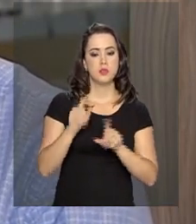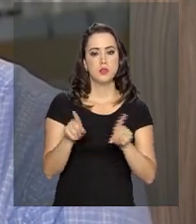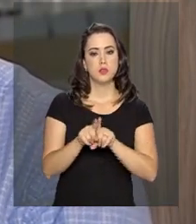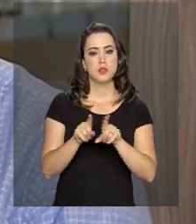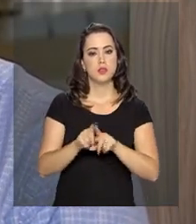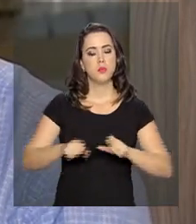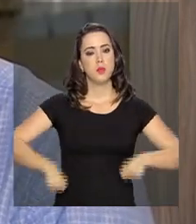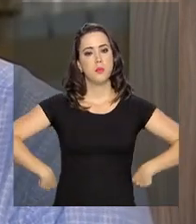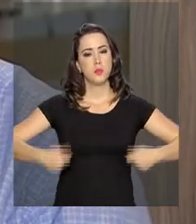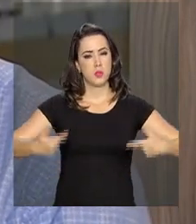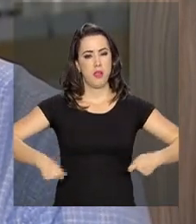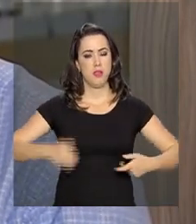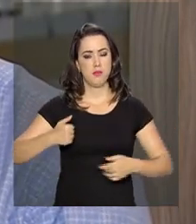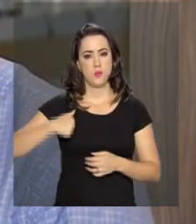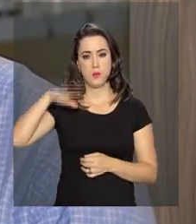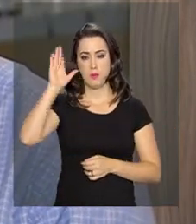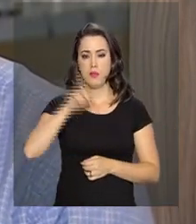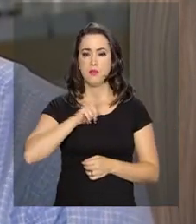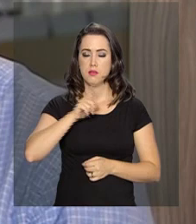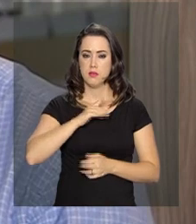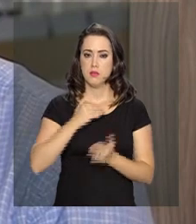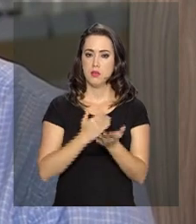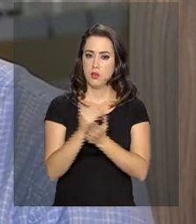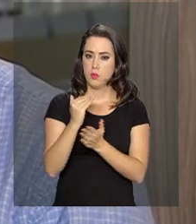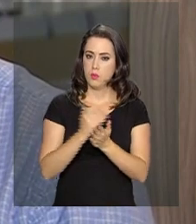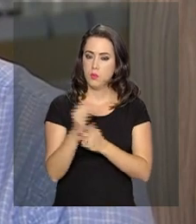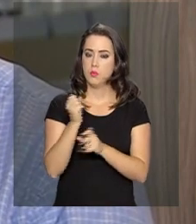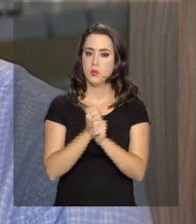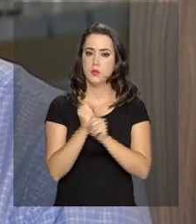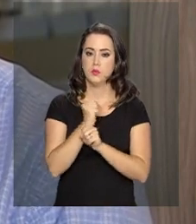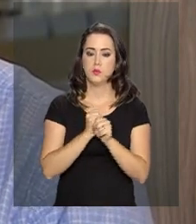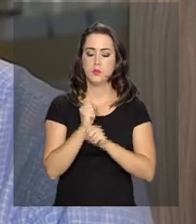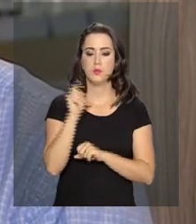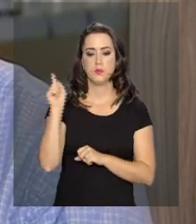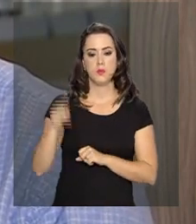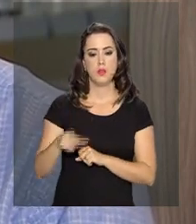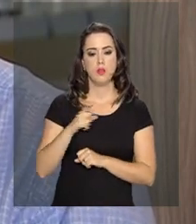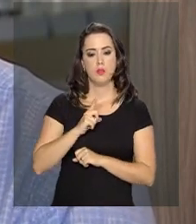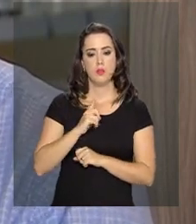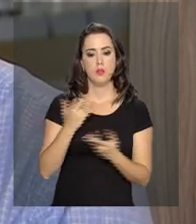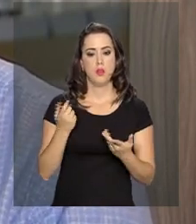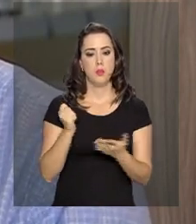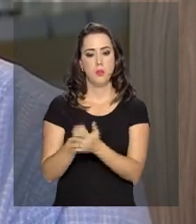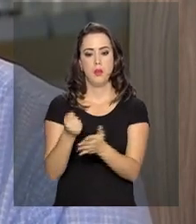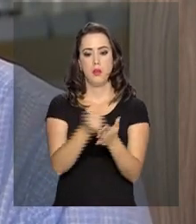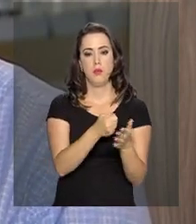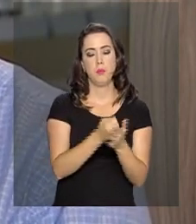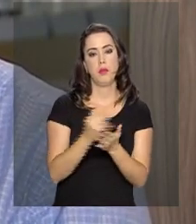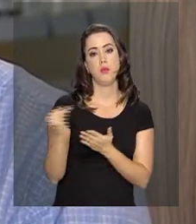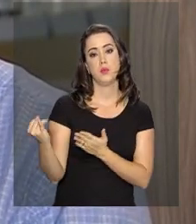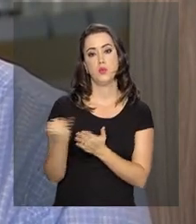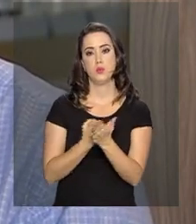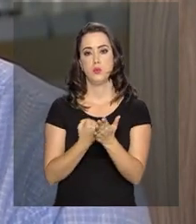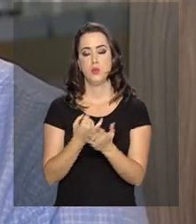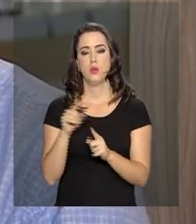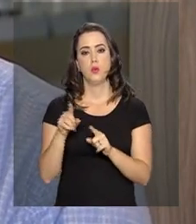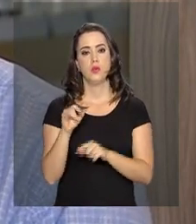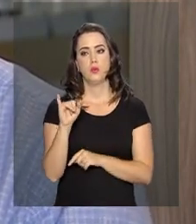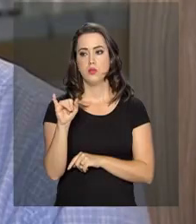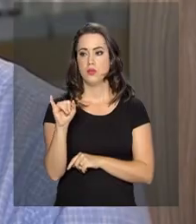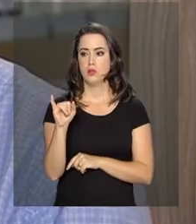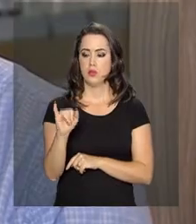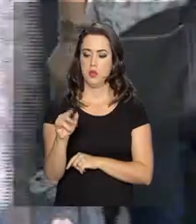os gastos adicionais que existem no início do ano, né? Então, a gente tem pagamento de impostos,